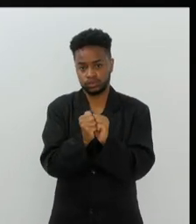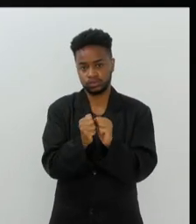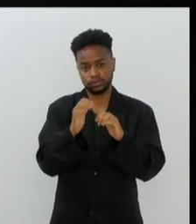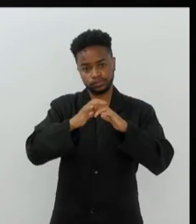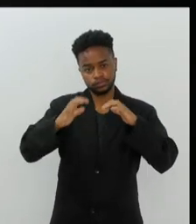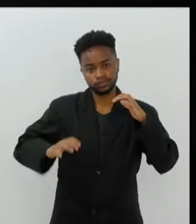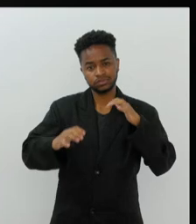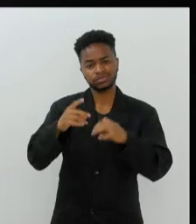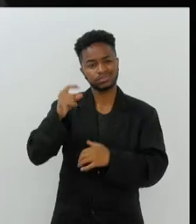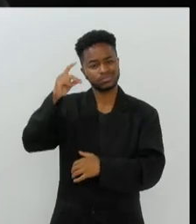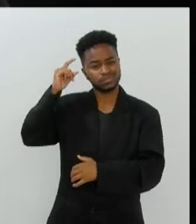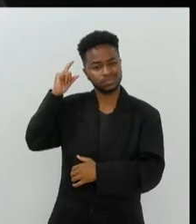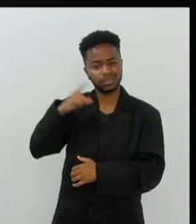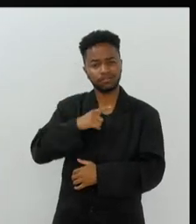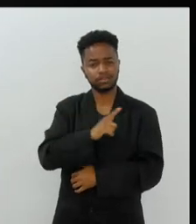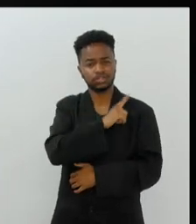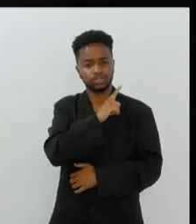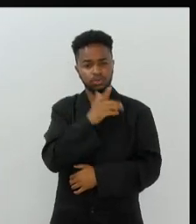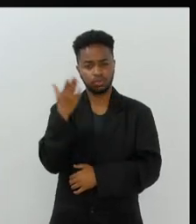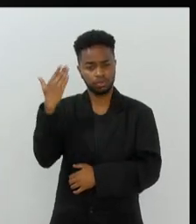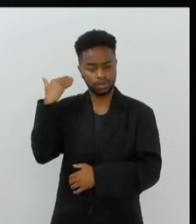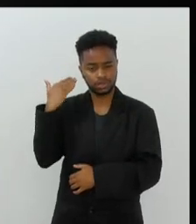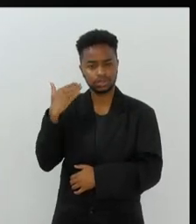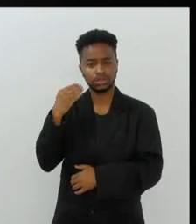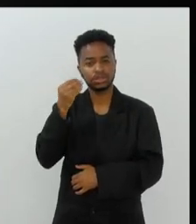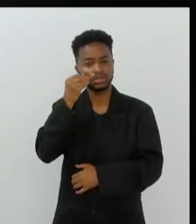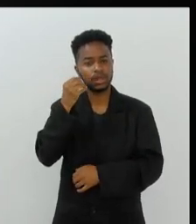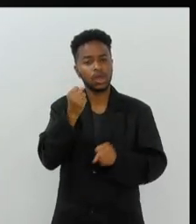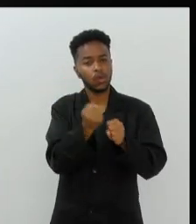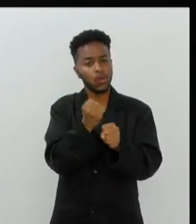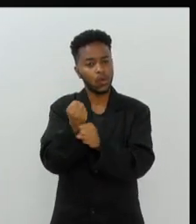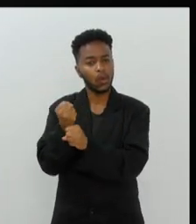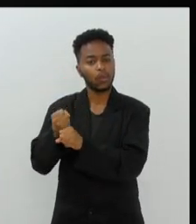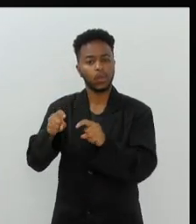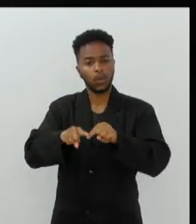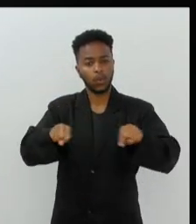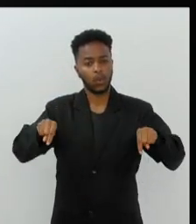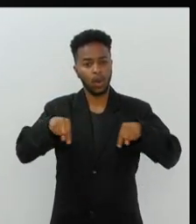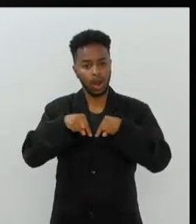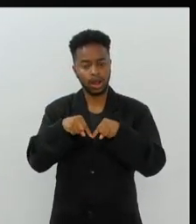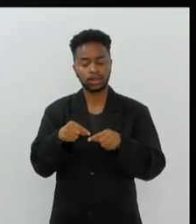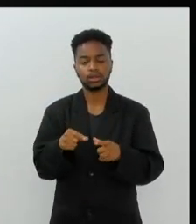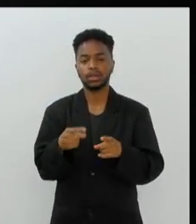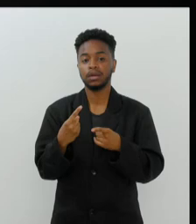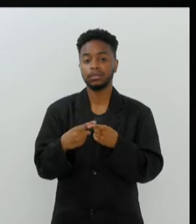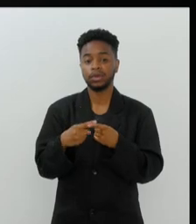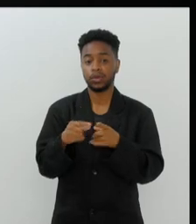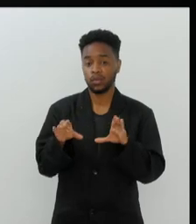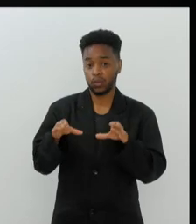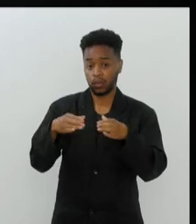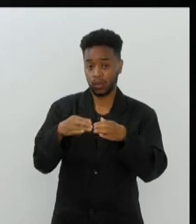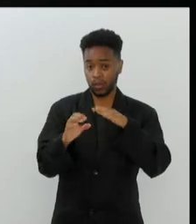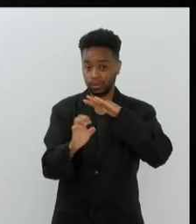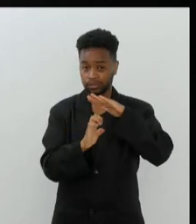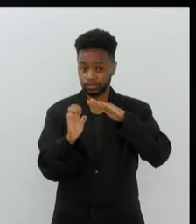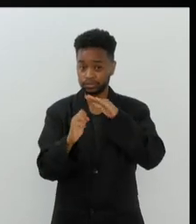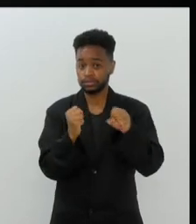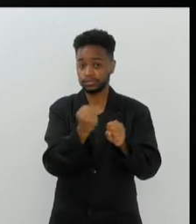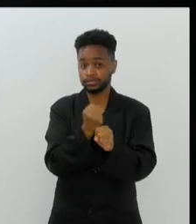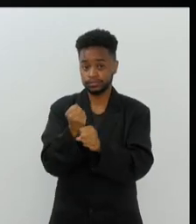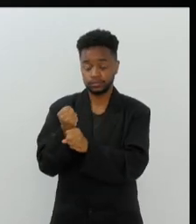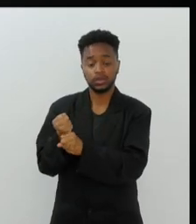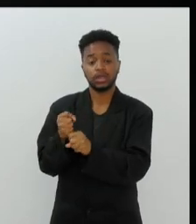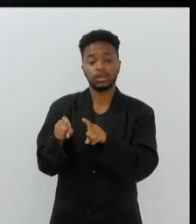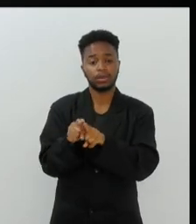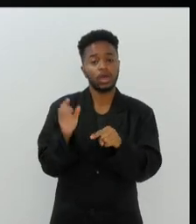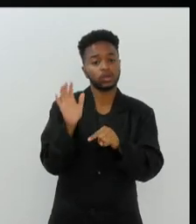lá. Ainda lá atrás, na gestão anterior, que construíram aquela quadra. O grupo de empresários